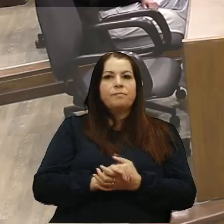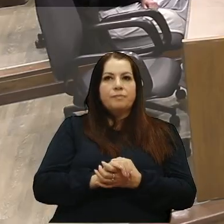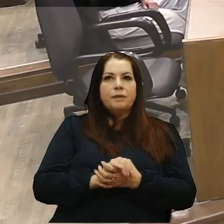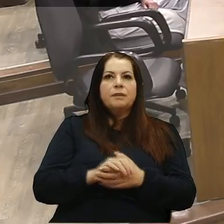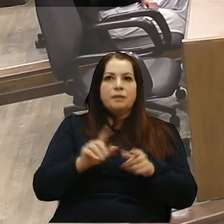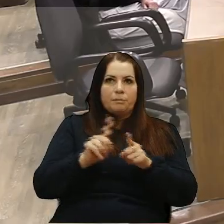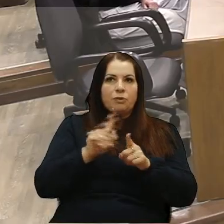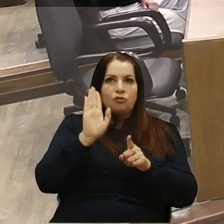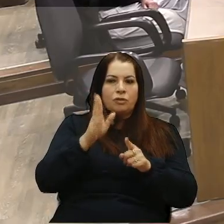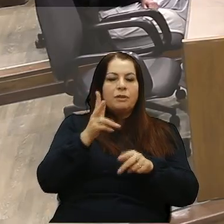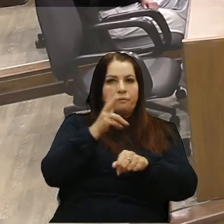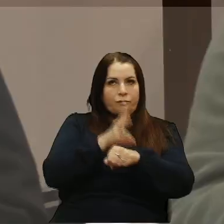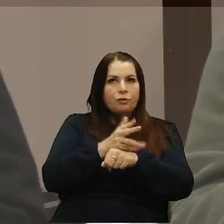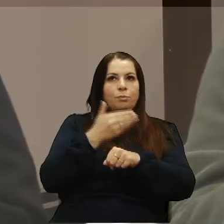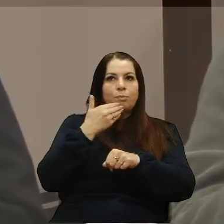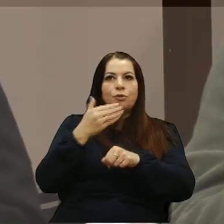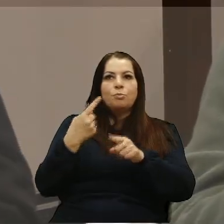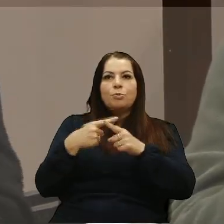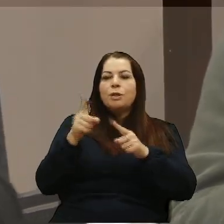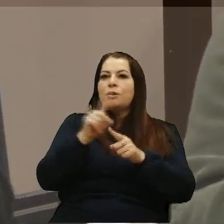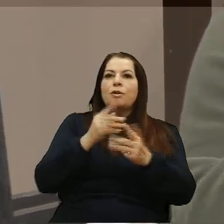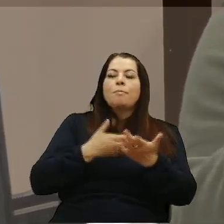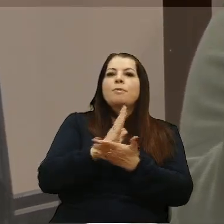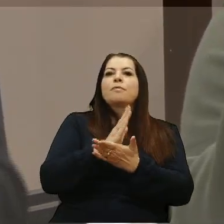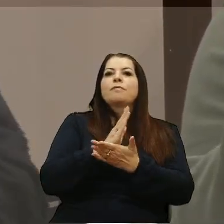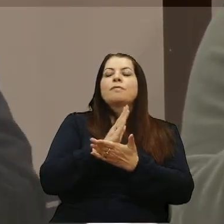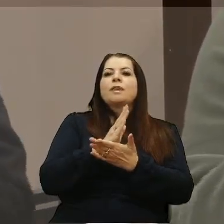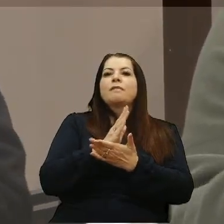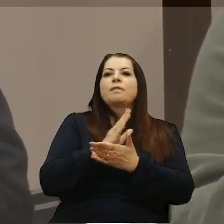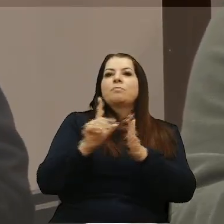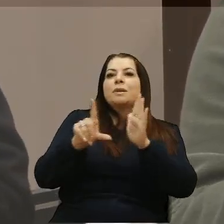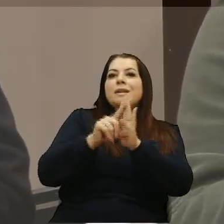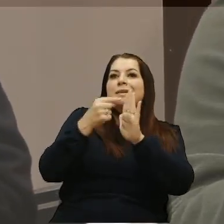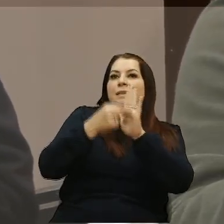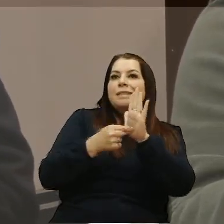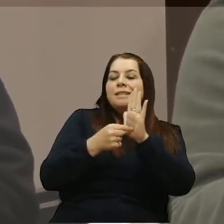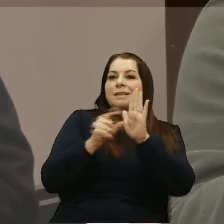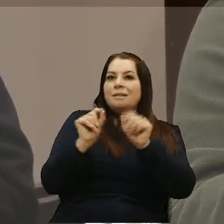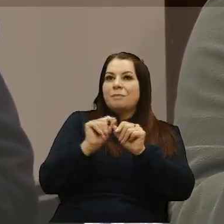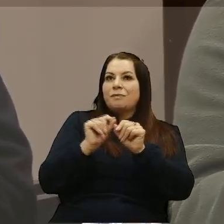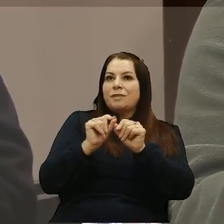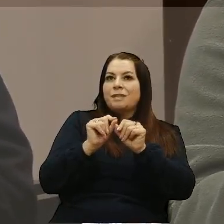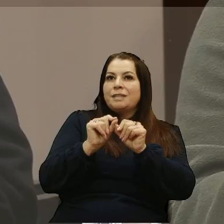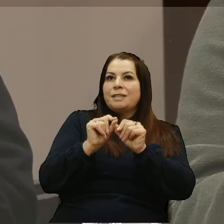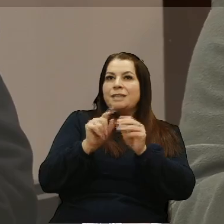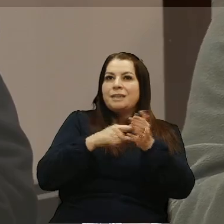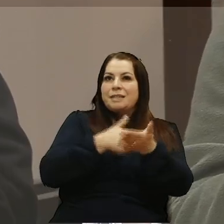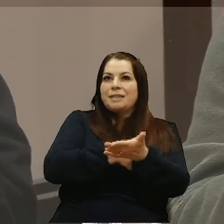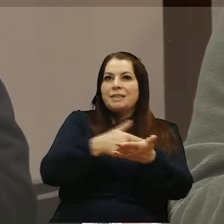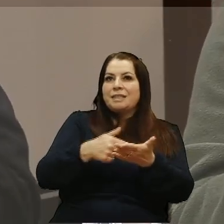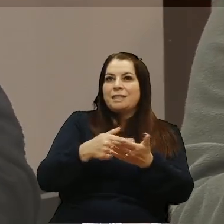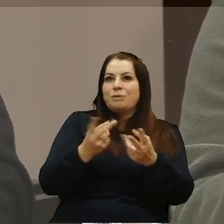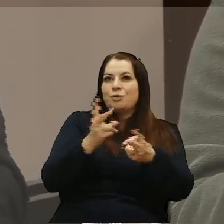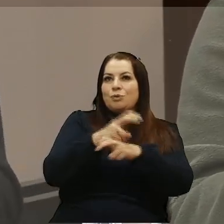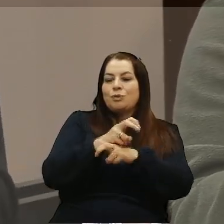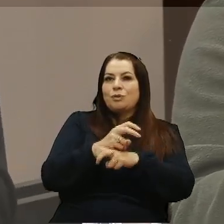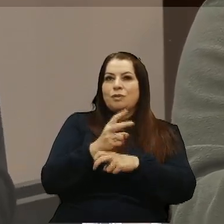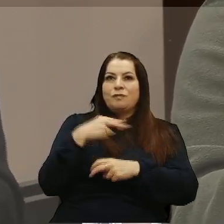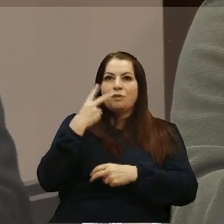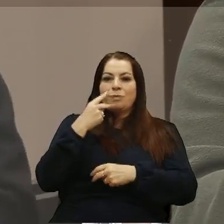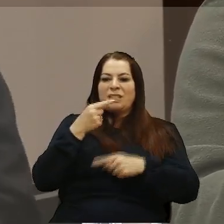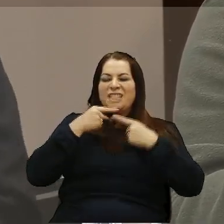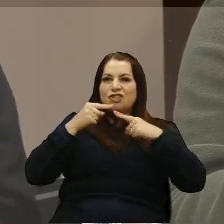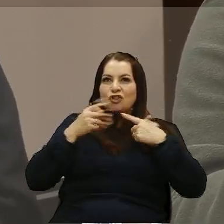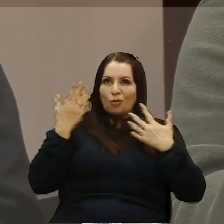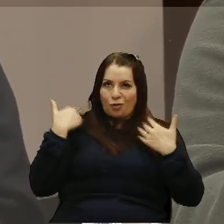também já postou um vídeo meu pedindo por que eu não aprovava uma legislação, por que eu não fazia uma lei para fazer exame toxicológico para os vereadores, me criticou.